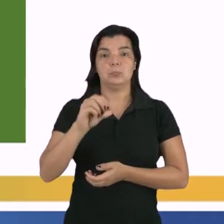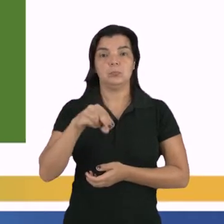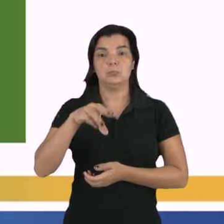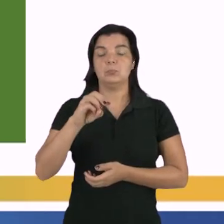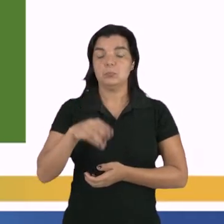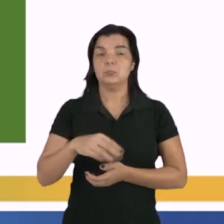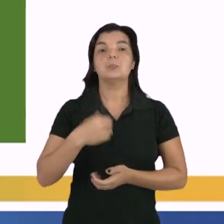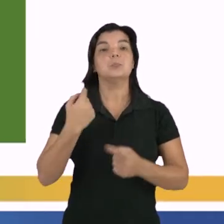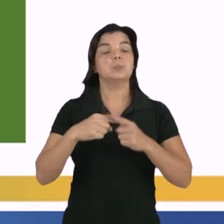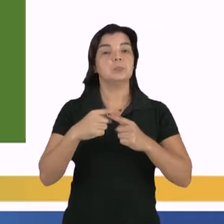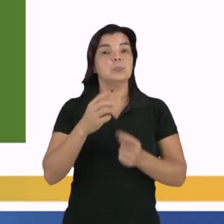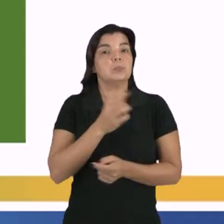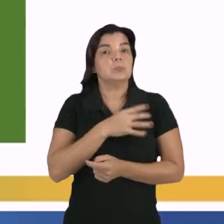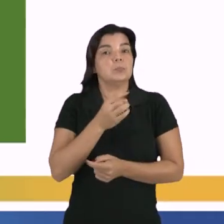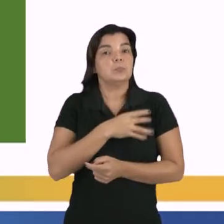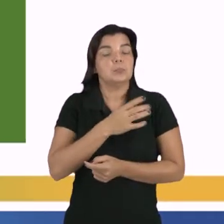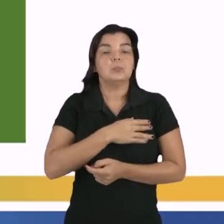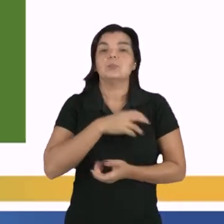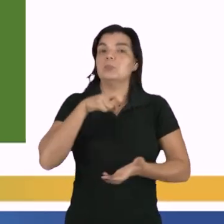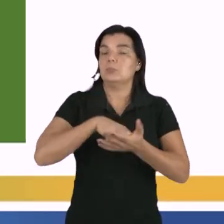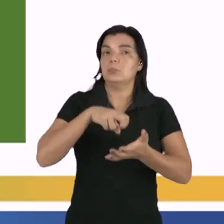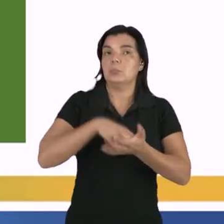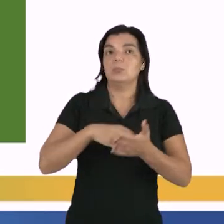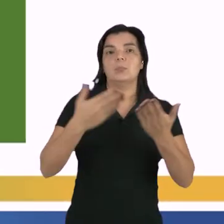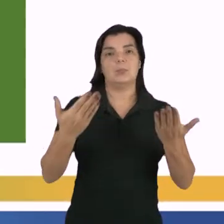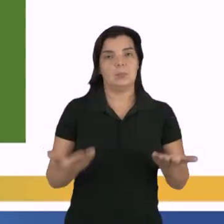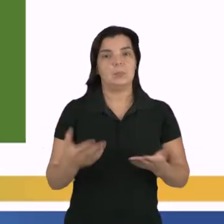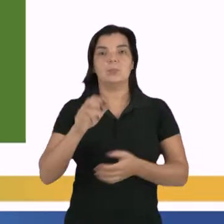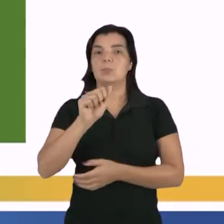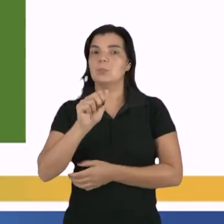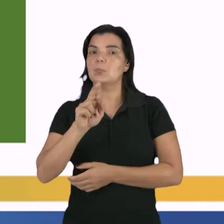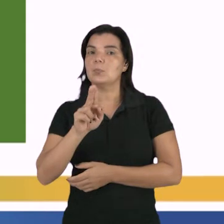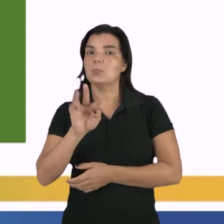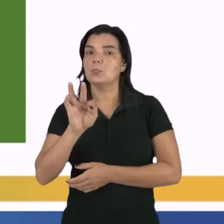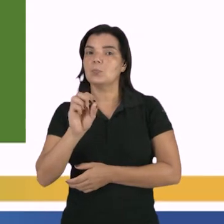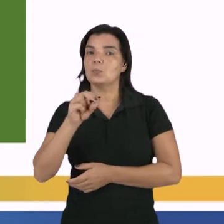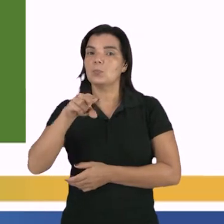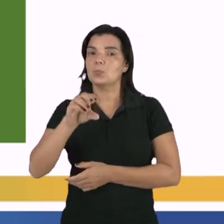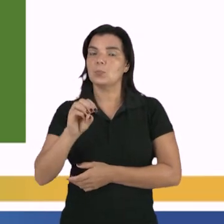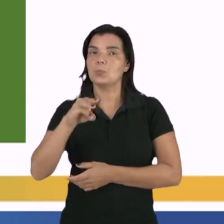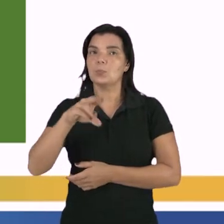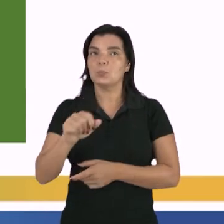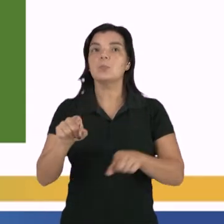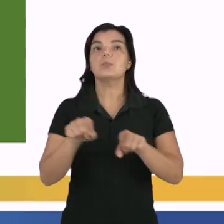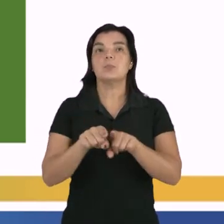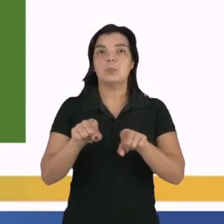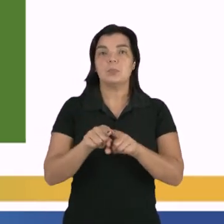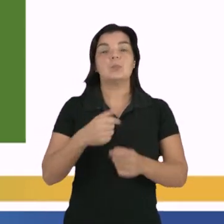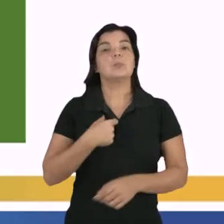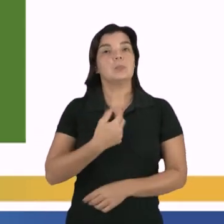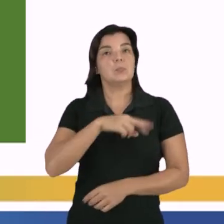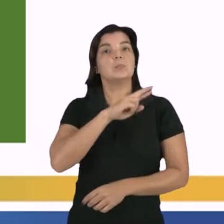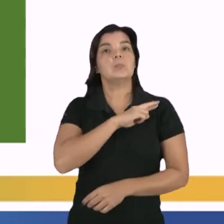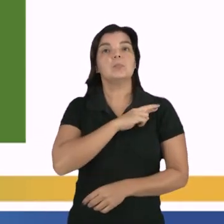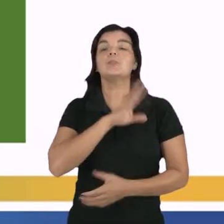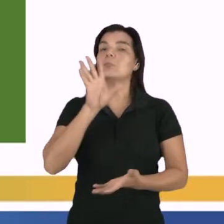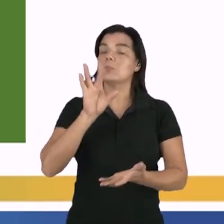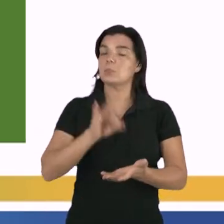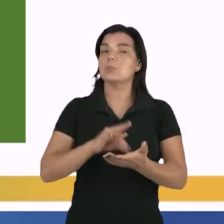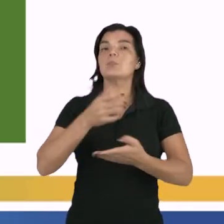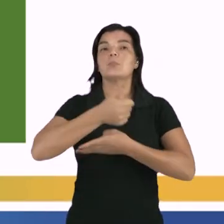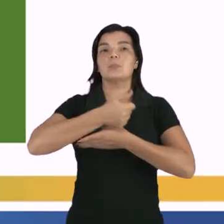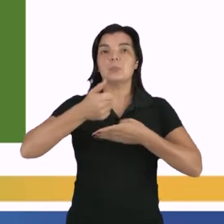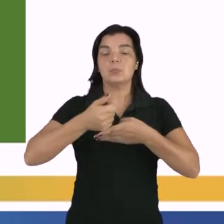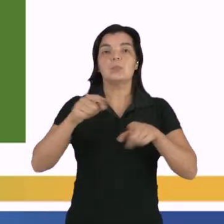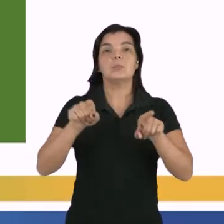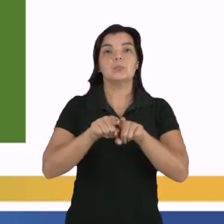punição. Agora, a autonomia é a ação por dever. Então, a razão pura produz a consciência do dever, que é a verdadeira ação